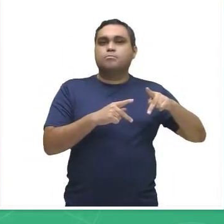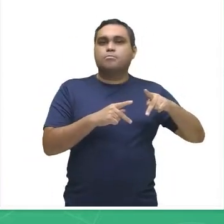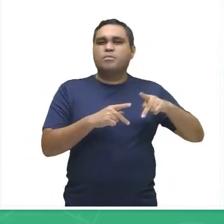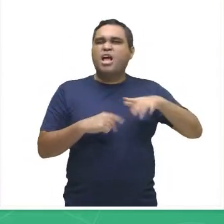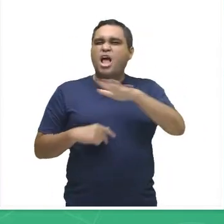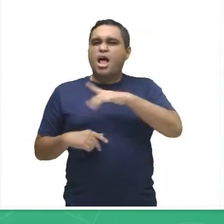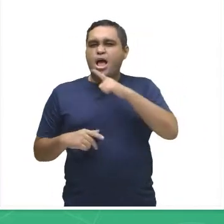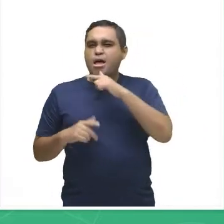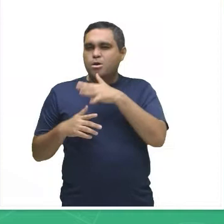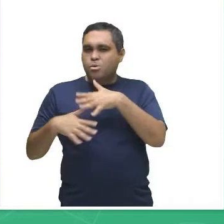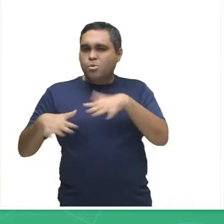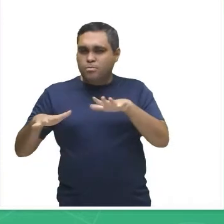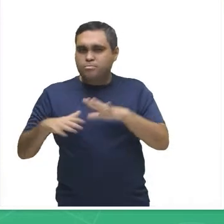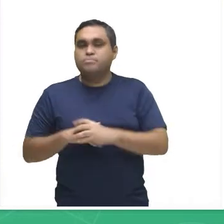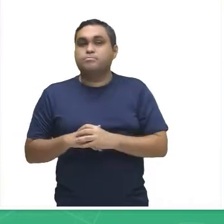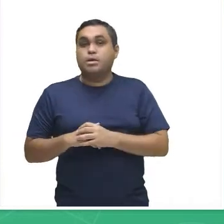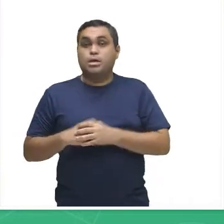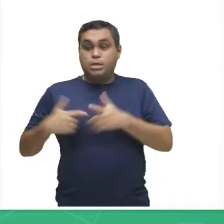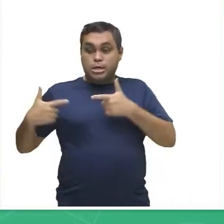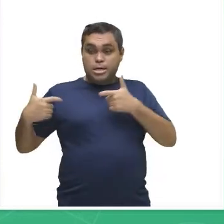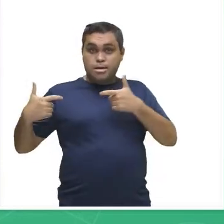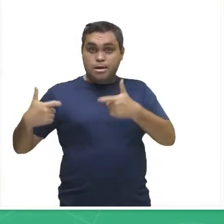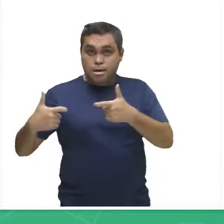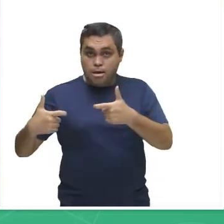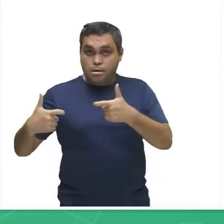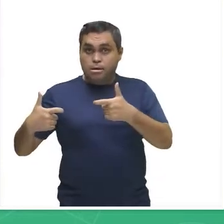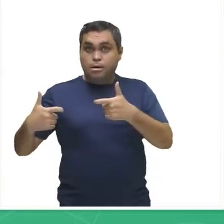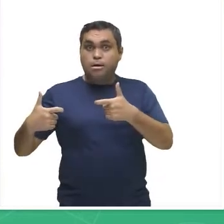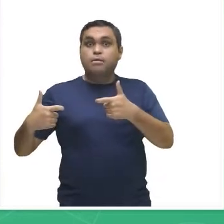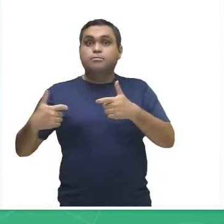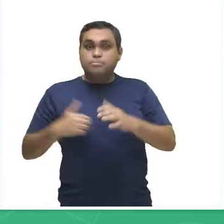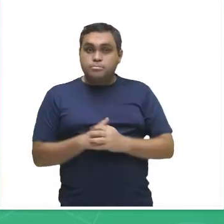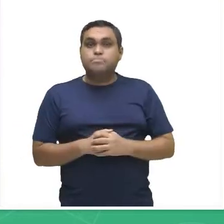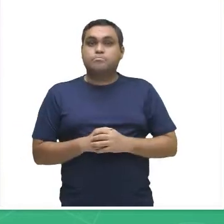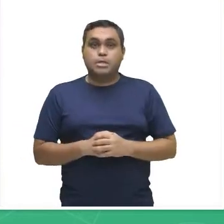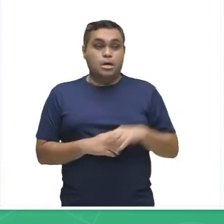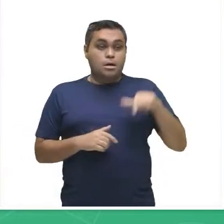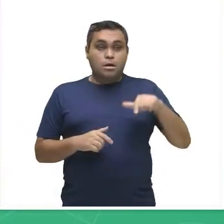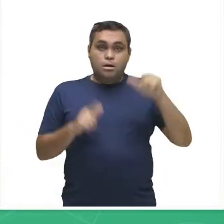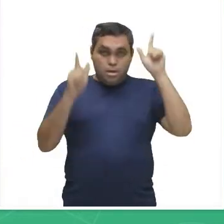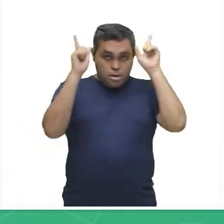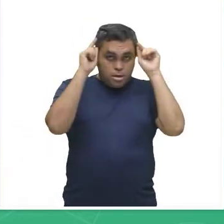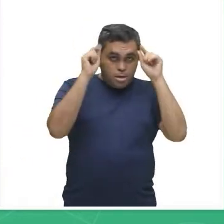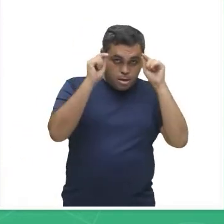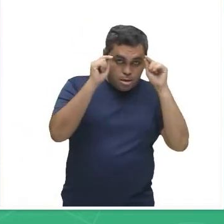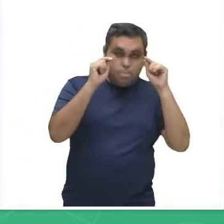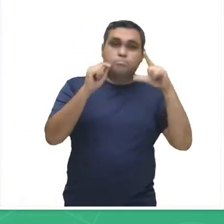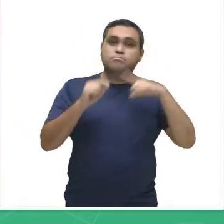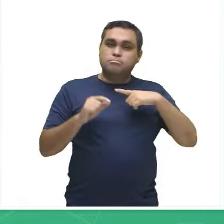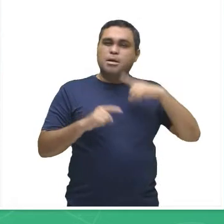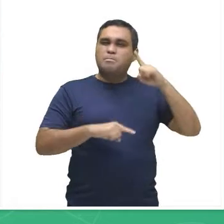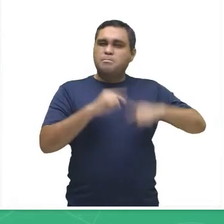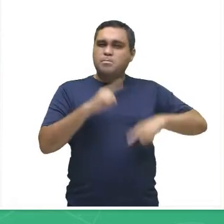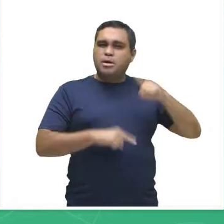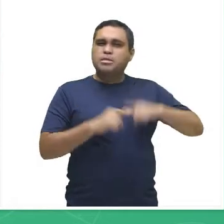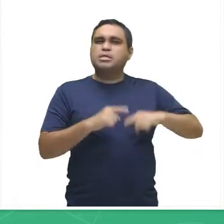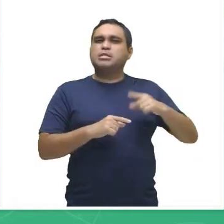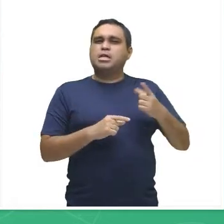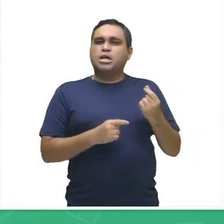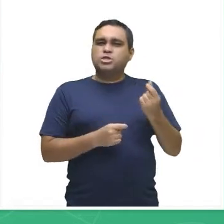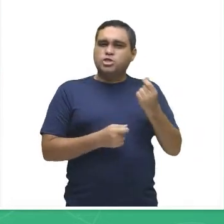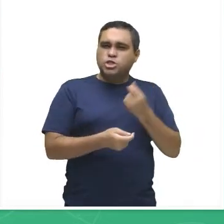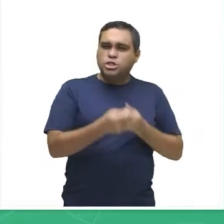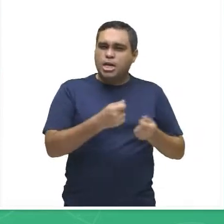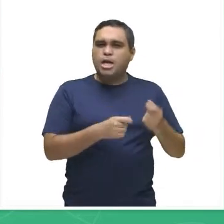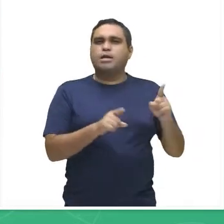do Império Persa, tem todo ali um aparato administrativo que ele cria, moeda, enfim, como a gente vai ver